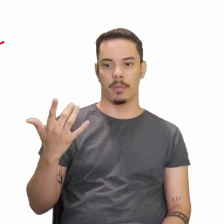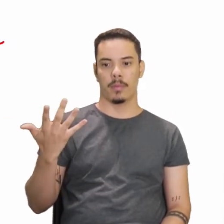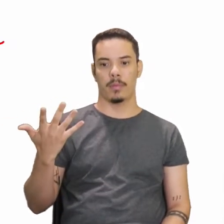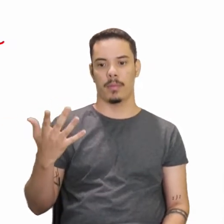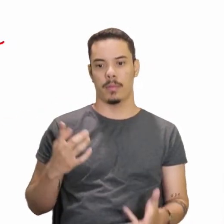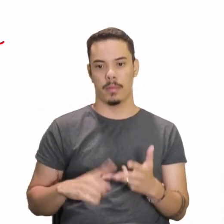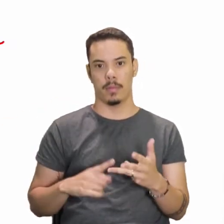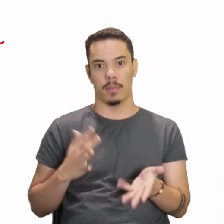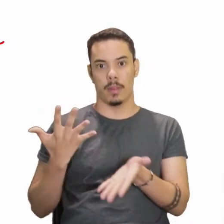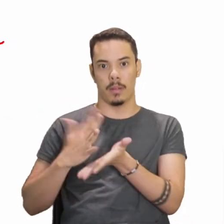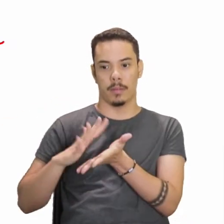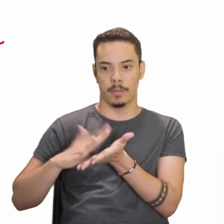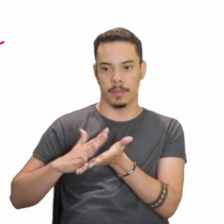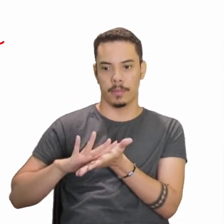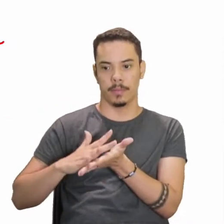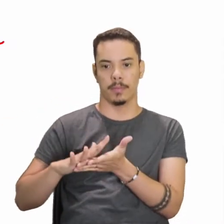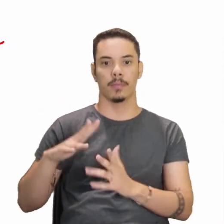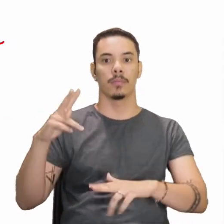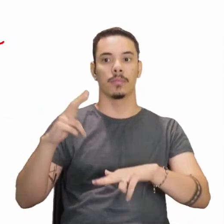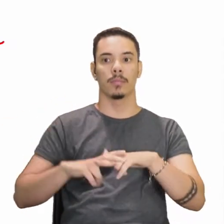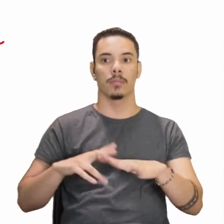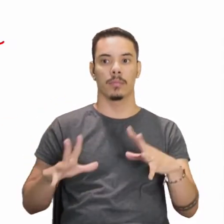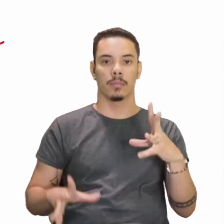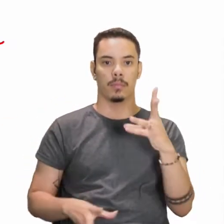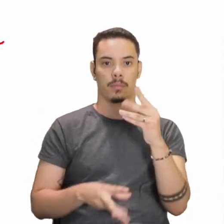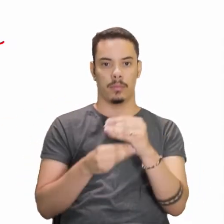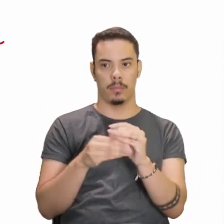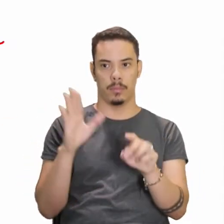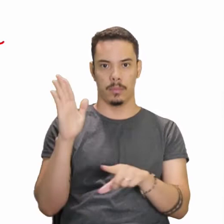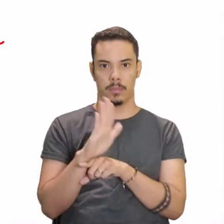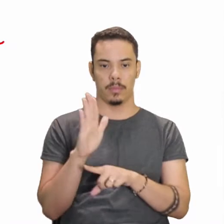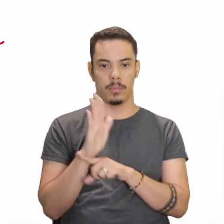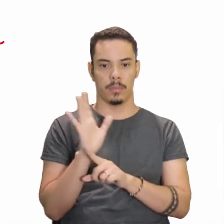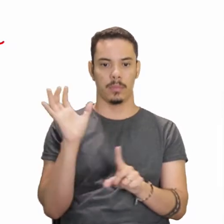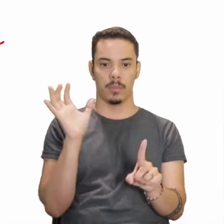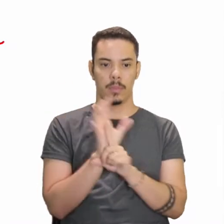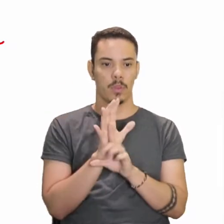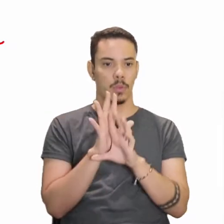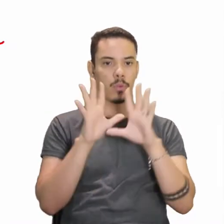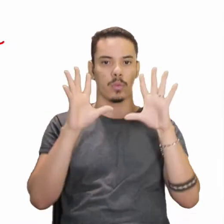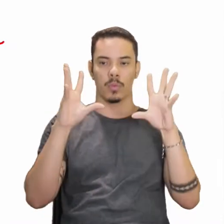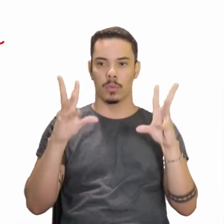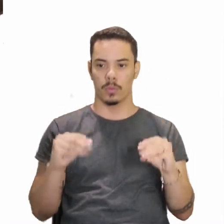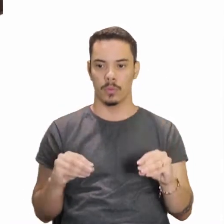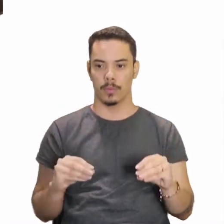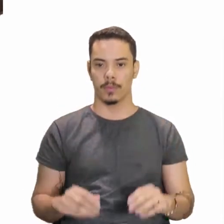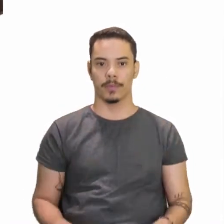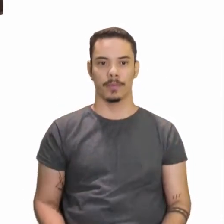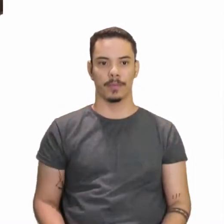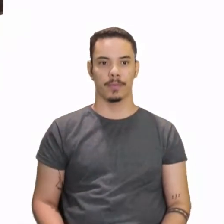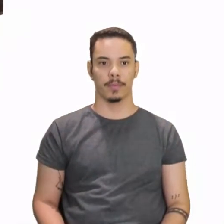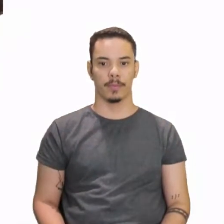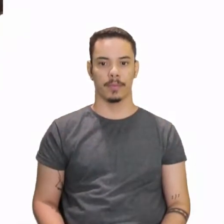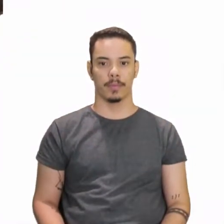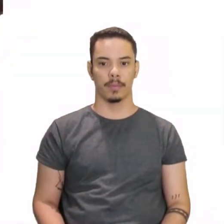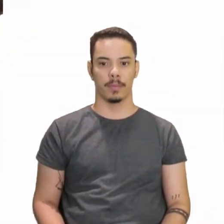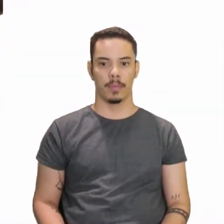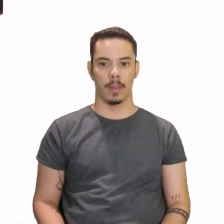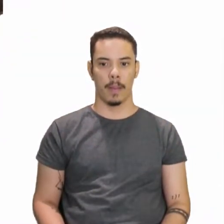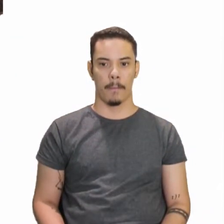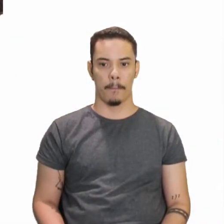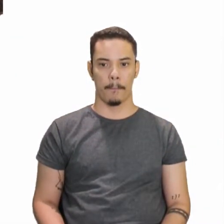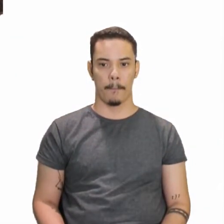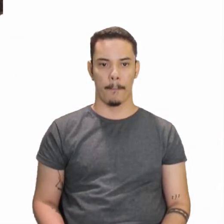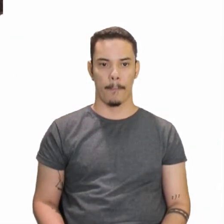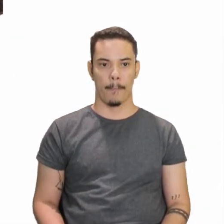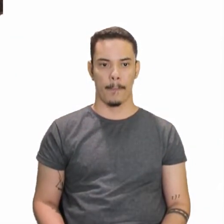samba, ok? Então, aí as contribuições e as influências, tudo na nossa língua portuguesa.